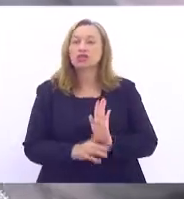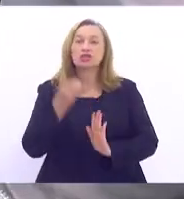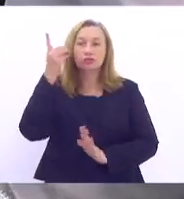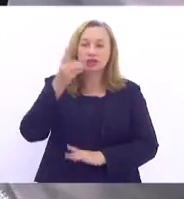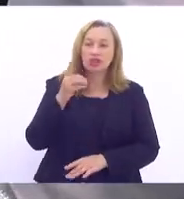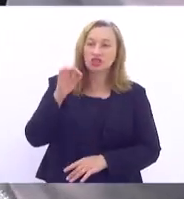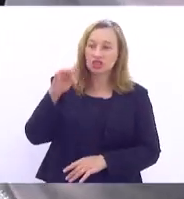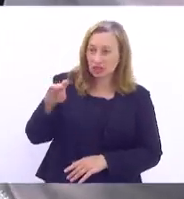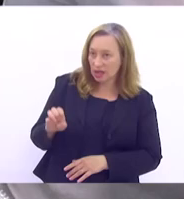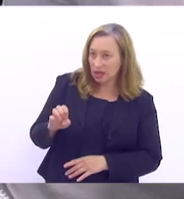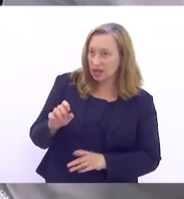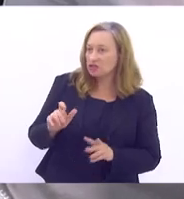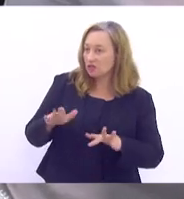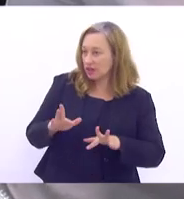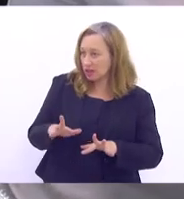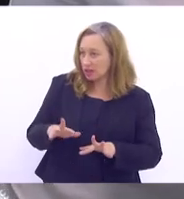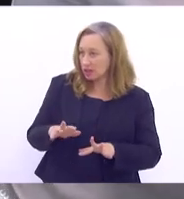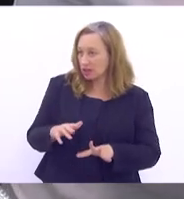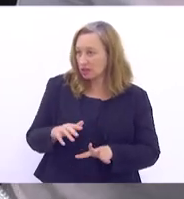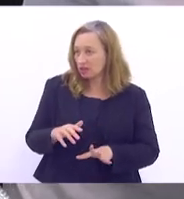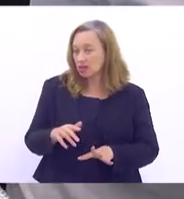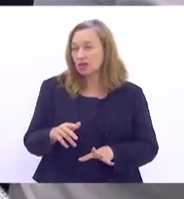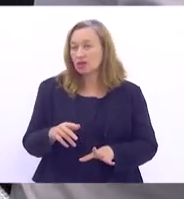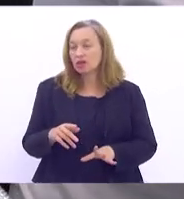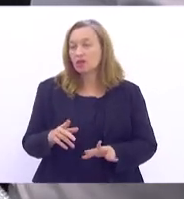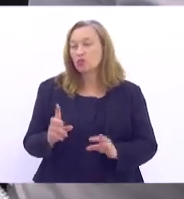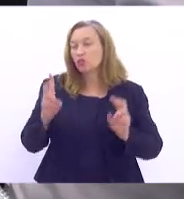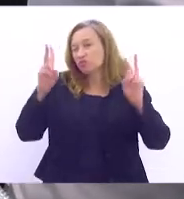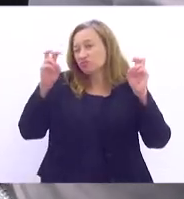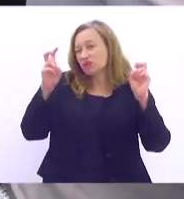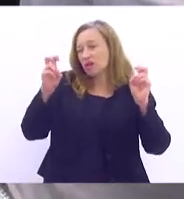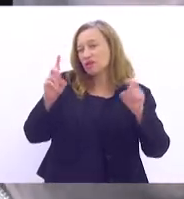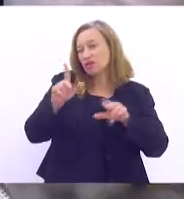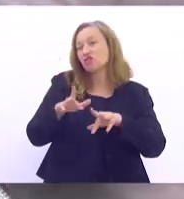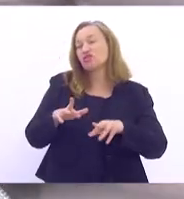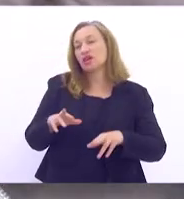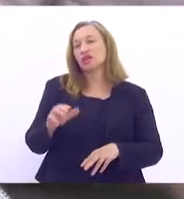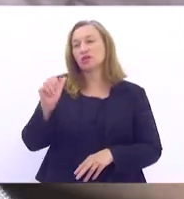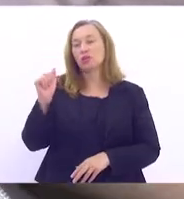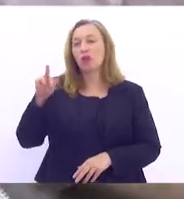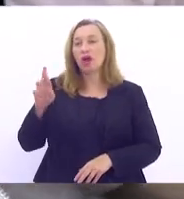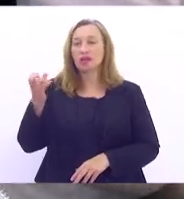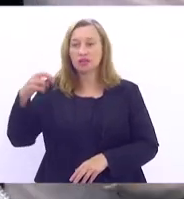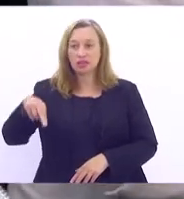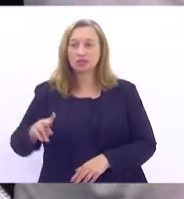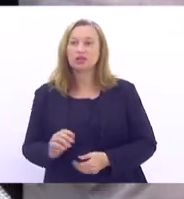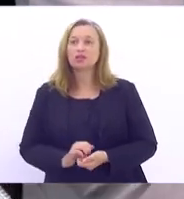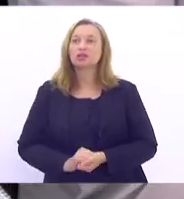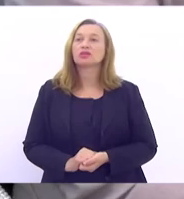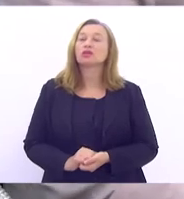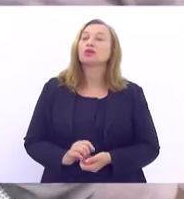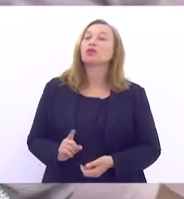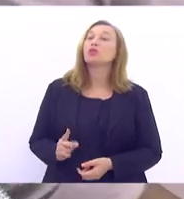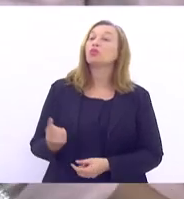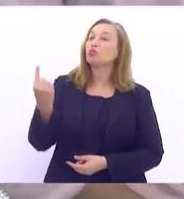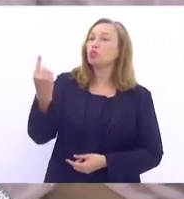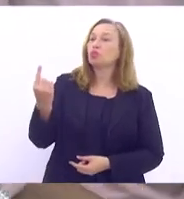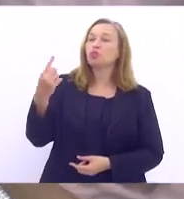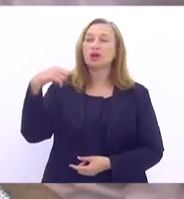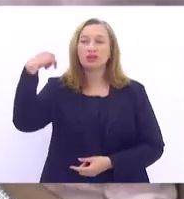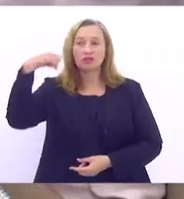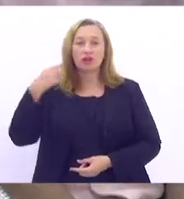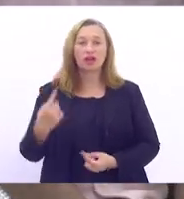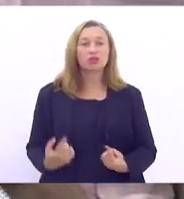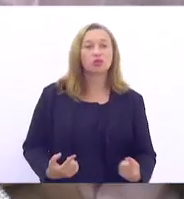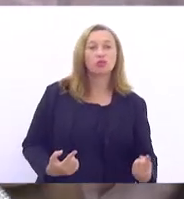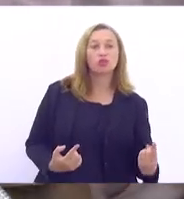Gisele é distinto. Certo. Um fala de uma questão, do domicílio, e o deputado Anderson propõe... Um é advogado e outro é contador. É, o outro fala do